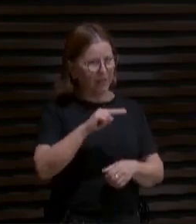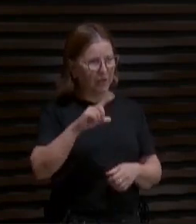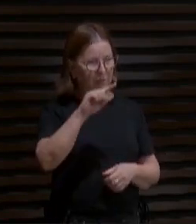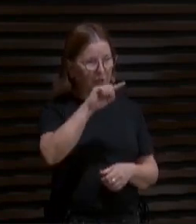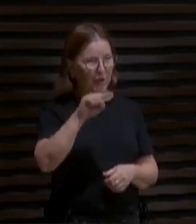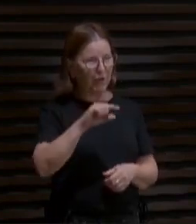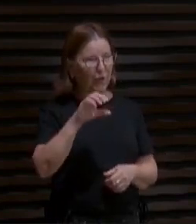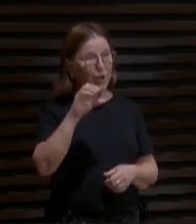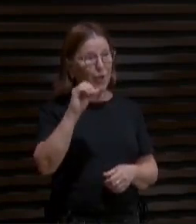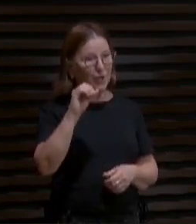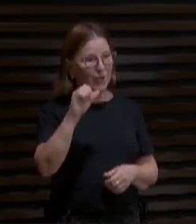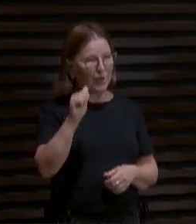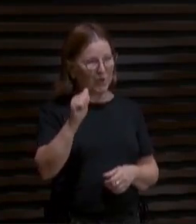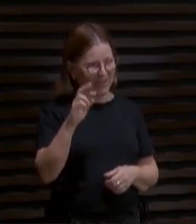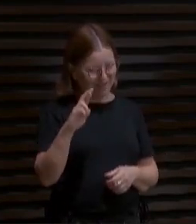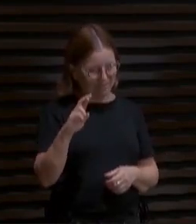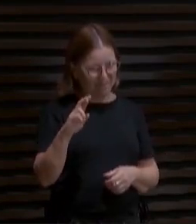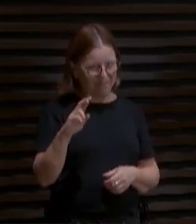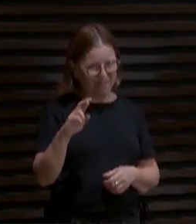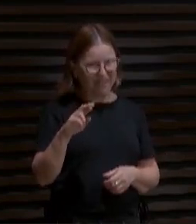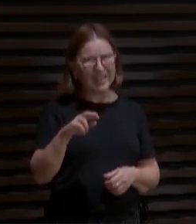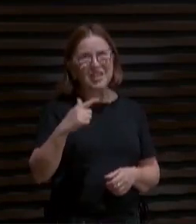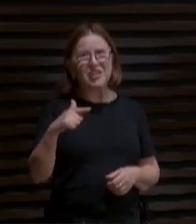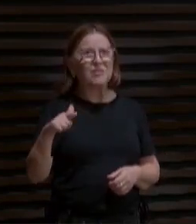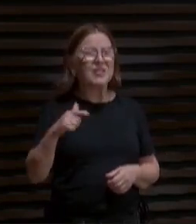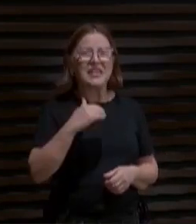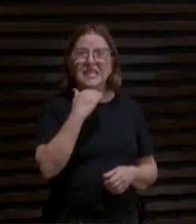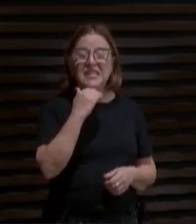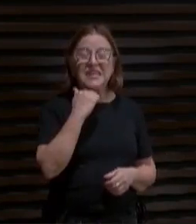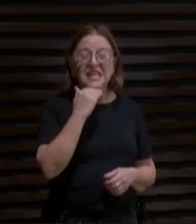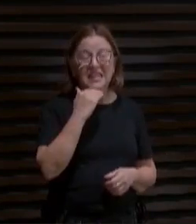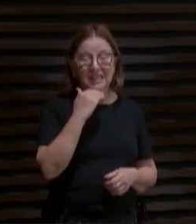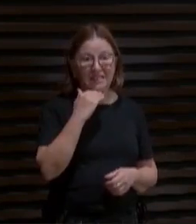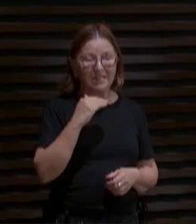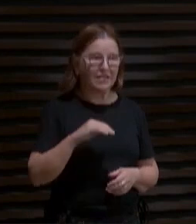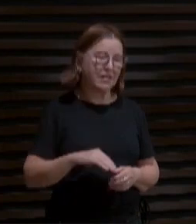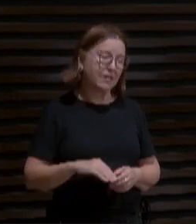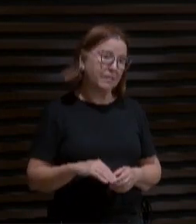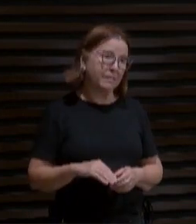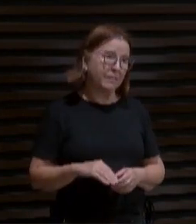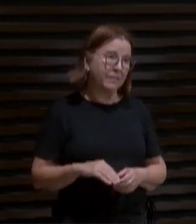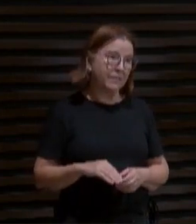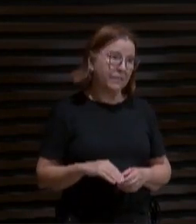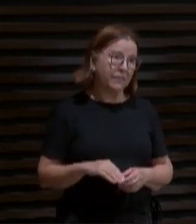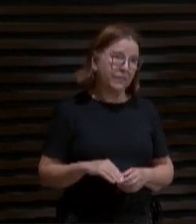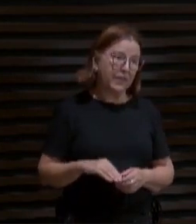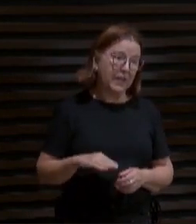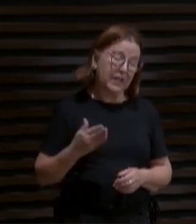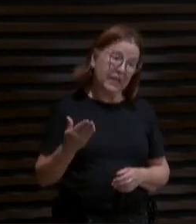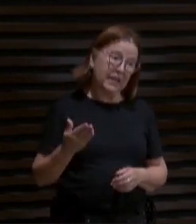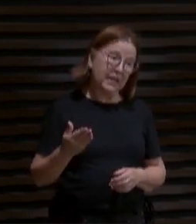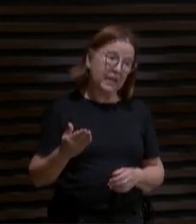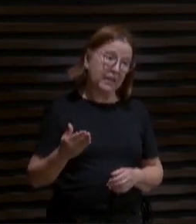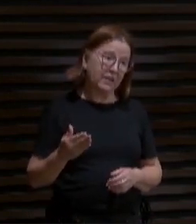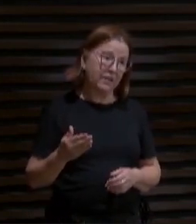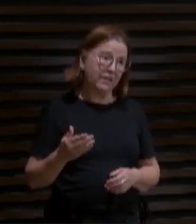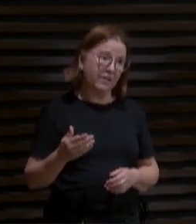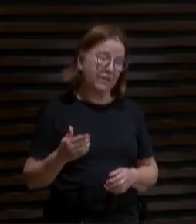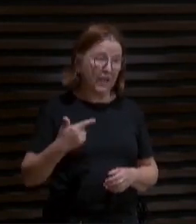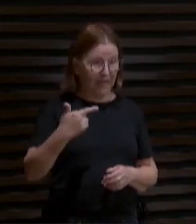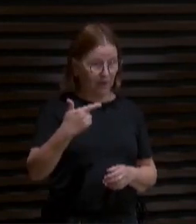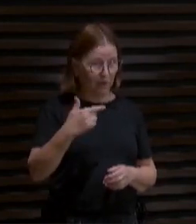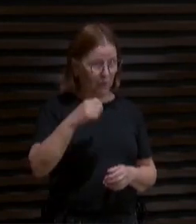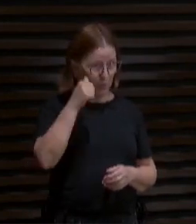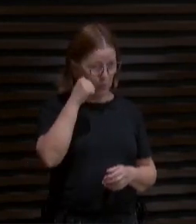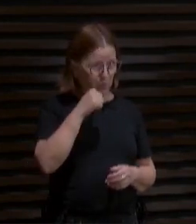tinha ninguém, não tinha homem, e aí as 2 filhas fizeram um projeto, deram uma pinga